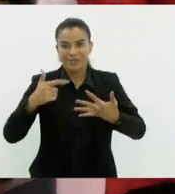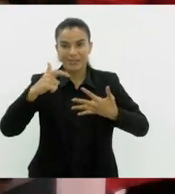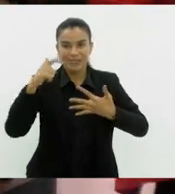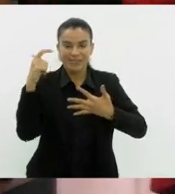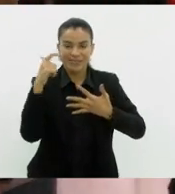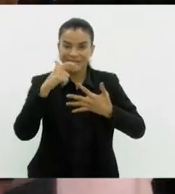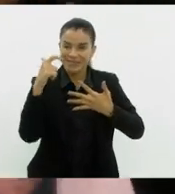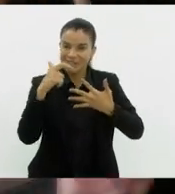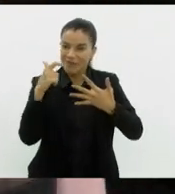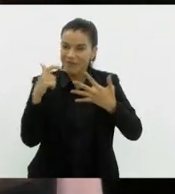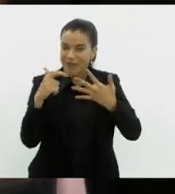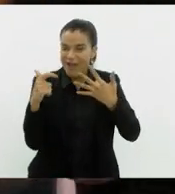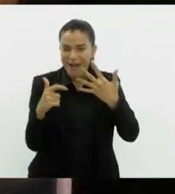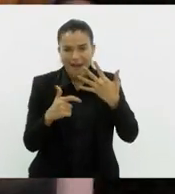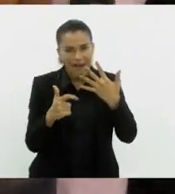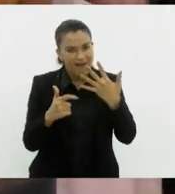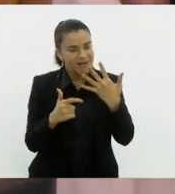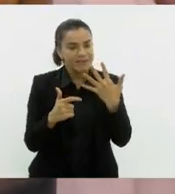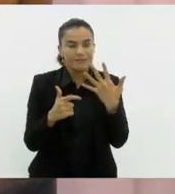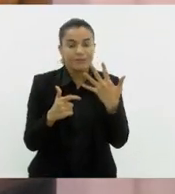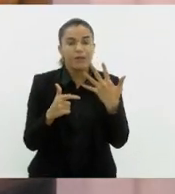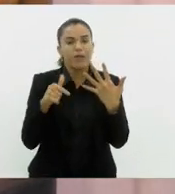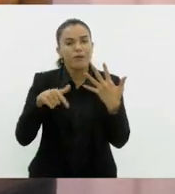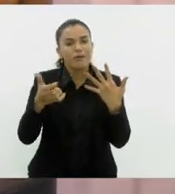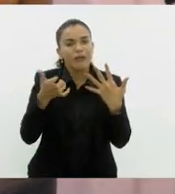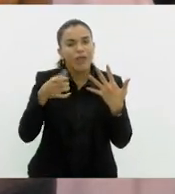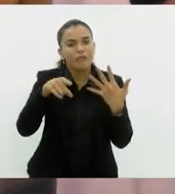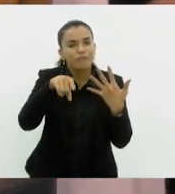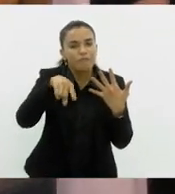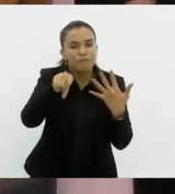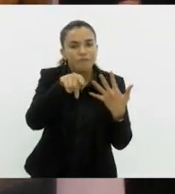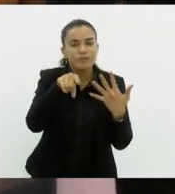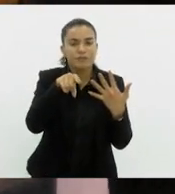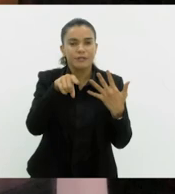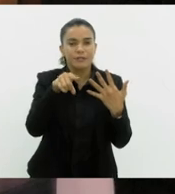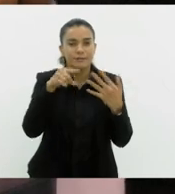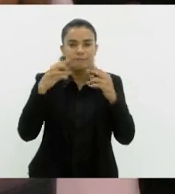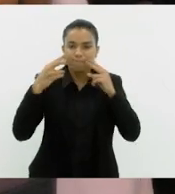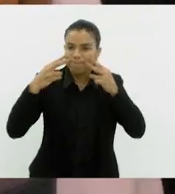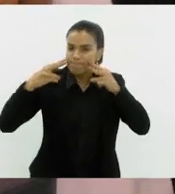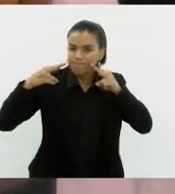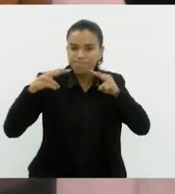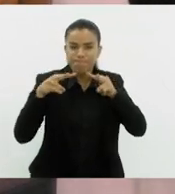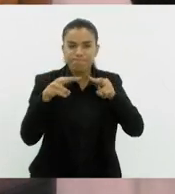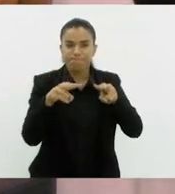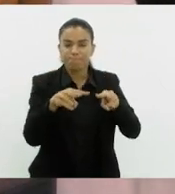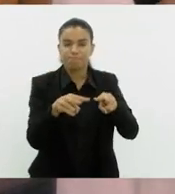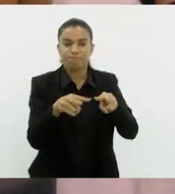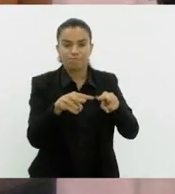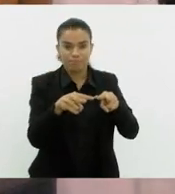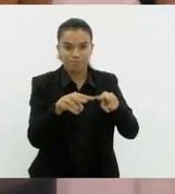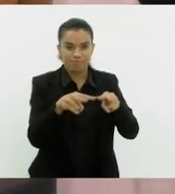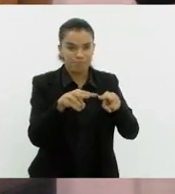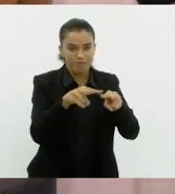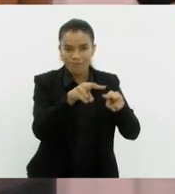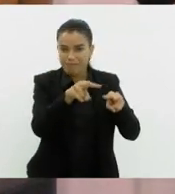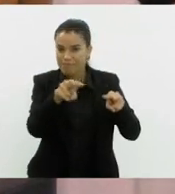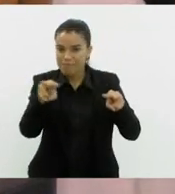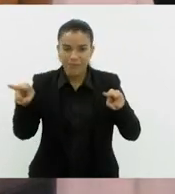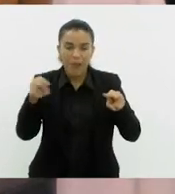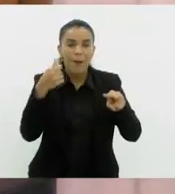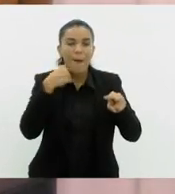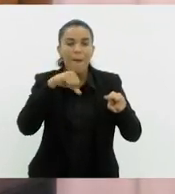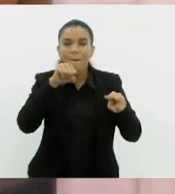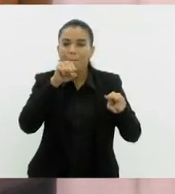várias vertentes. E eu queria assim, que vocês olhassem só um pouquinho para essas mães